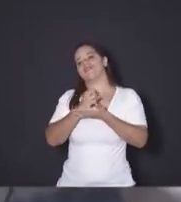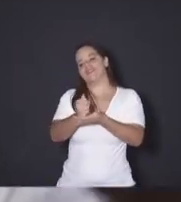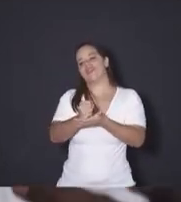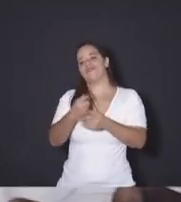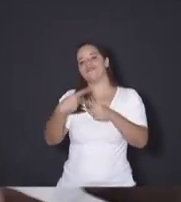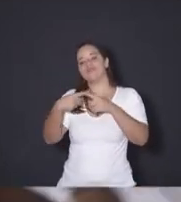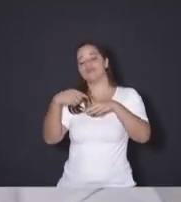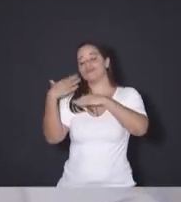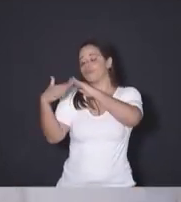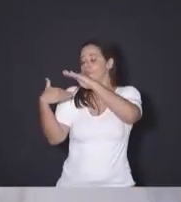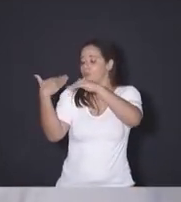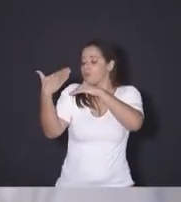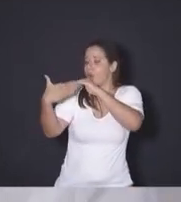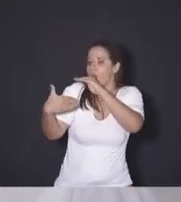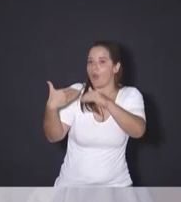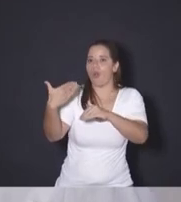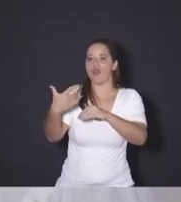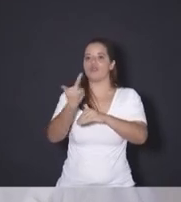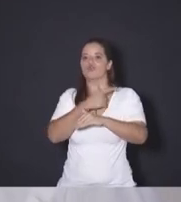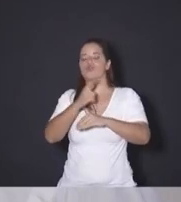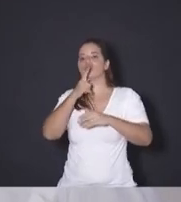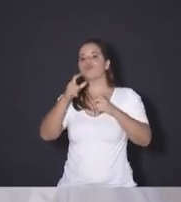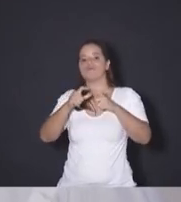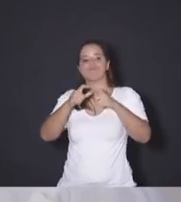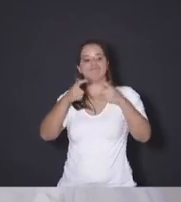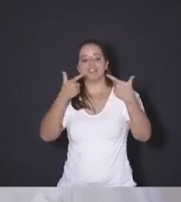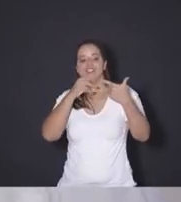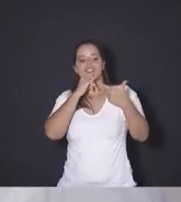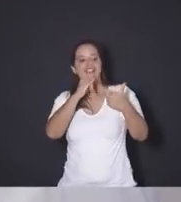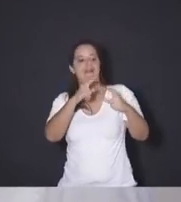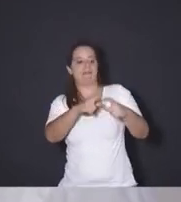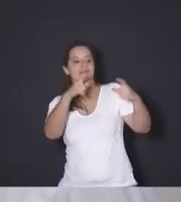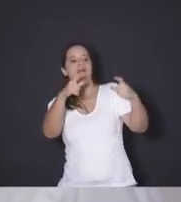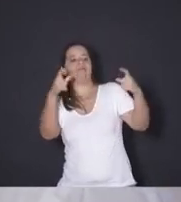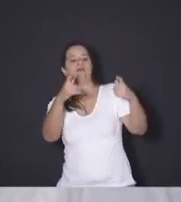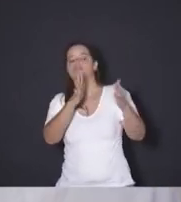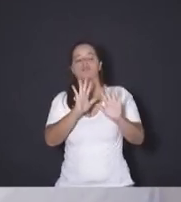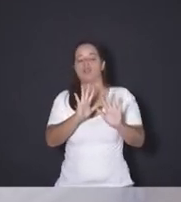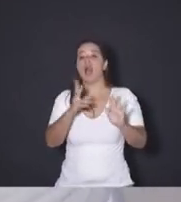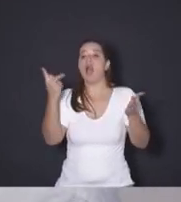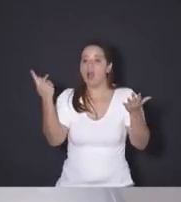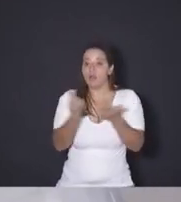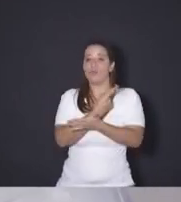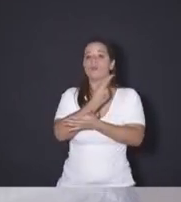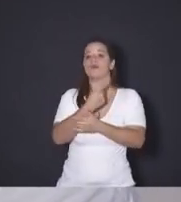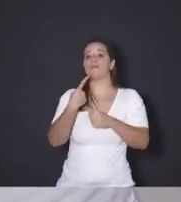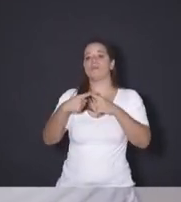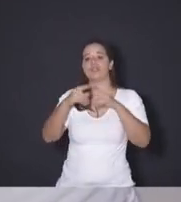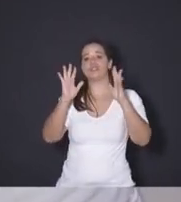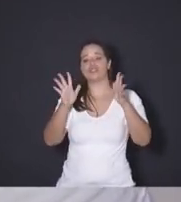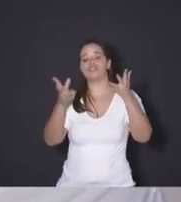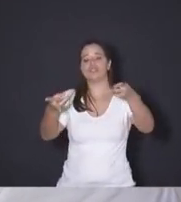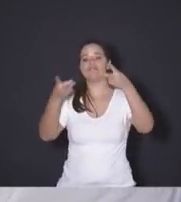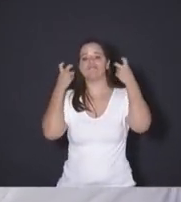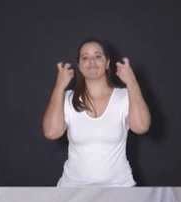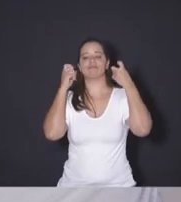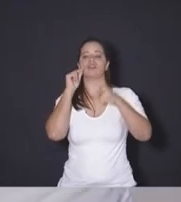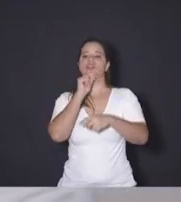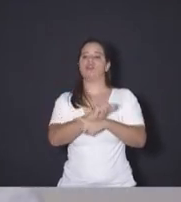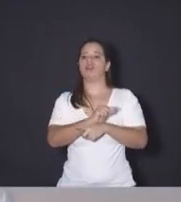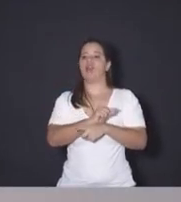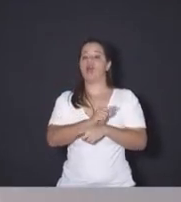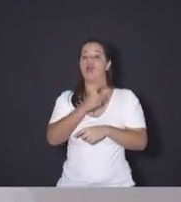todo um processo que eu não tenho como mensurar né mas acontece até porque nós já vimos isso tipo